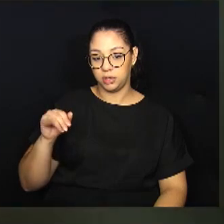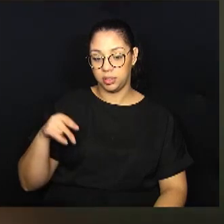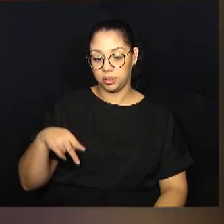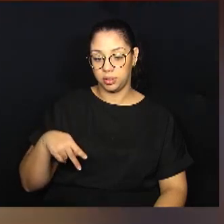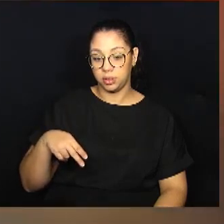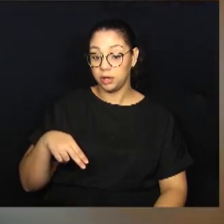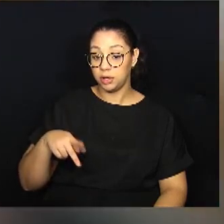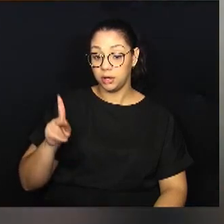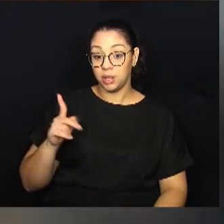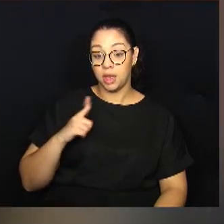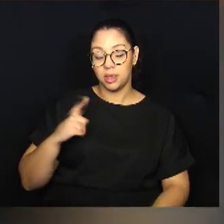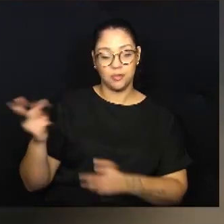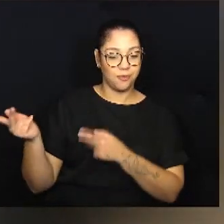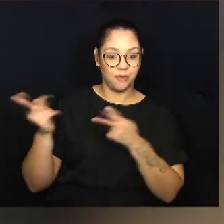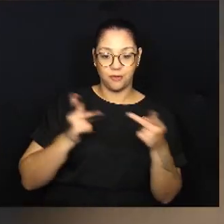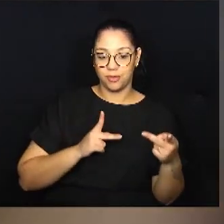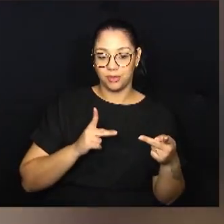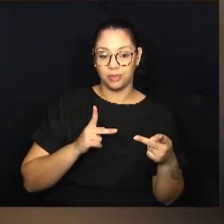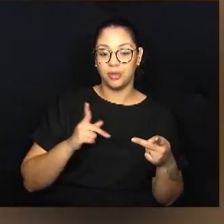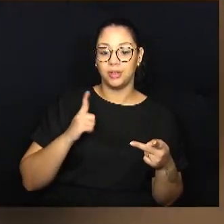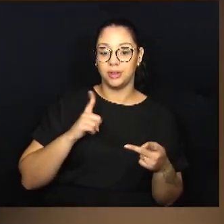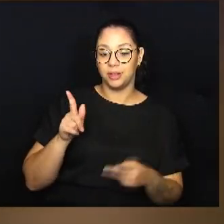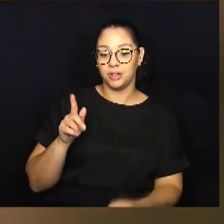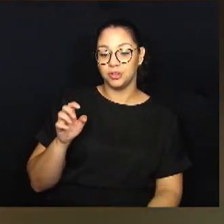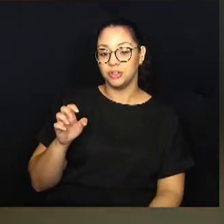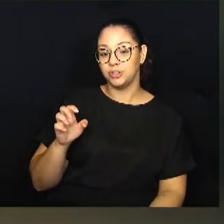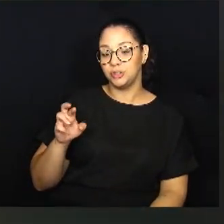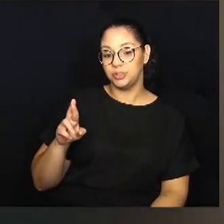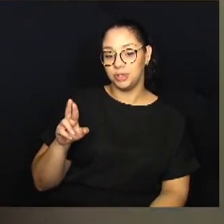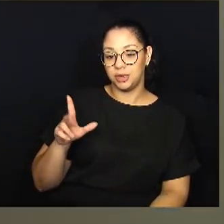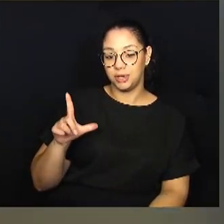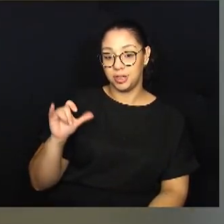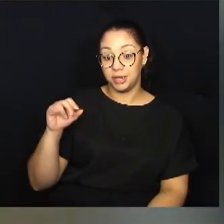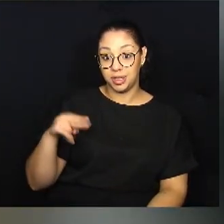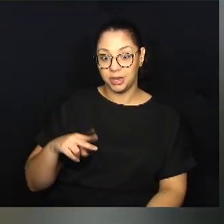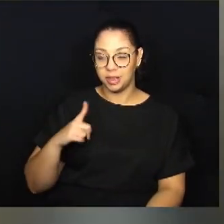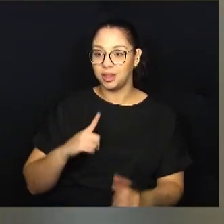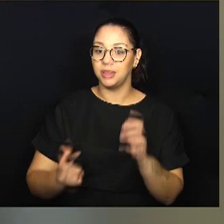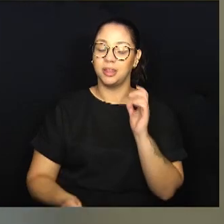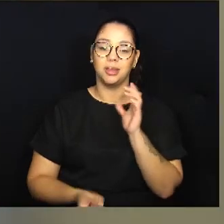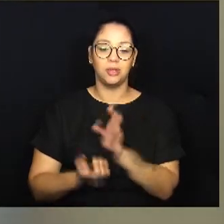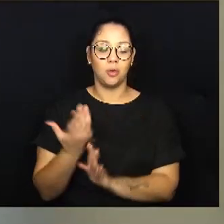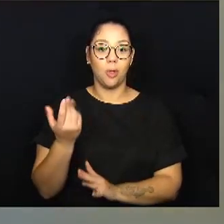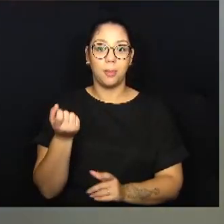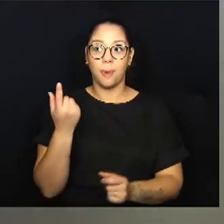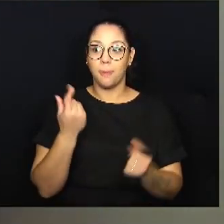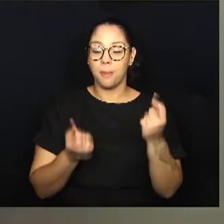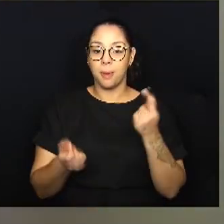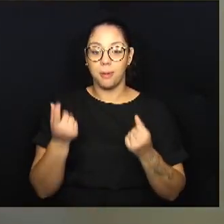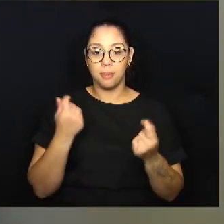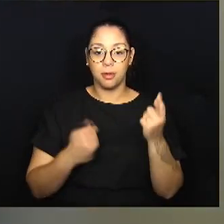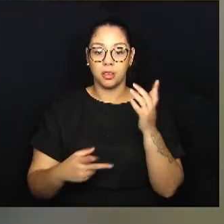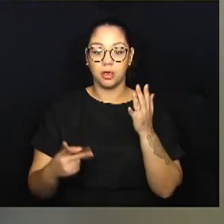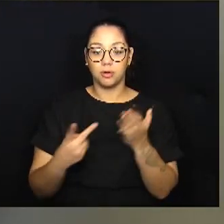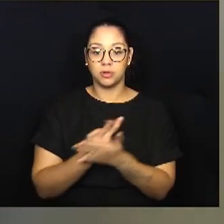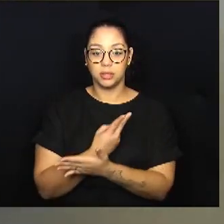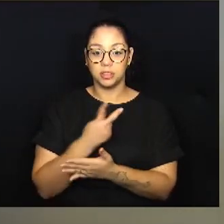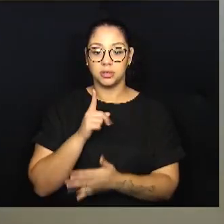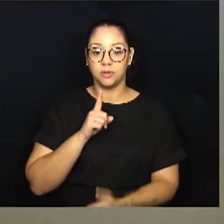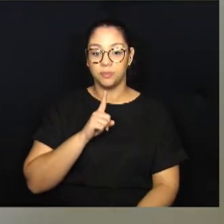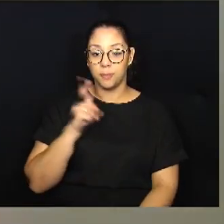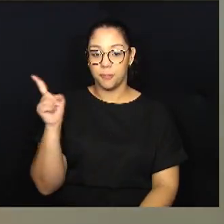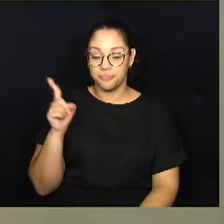e ele já de bate-pronto fez um esboço com a imagem de Martin Luther King. E aí pipocou toda essa situação do Vini. E aí